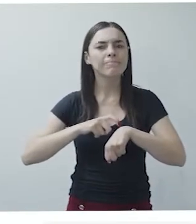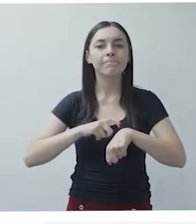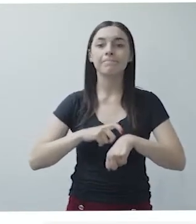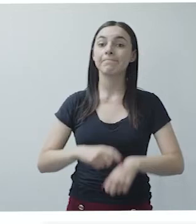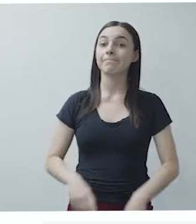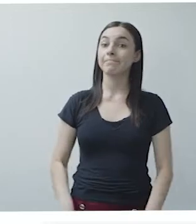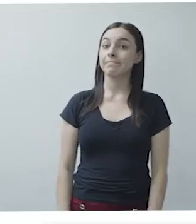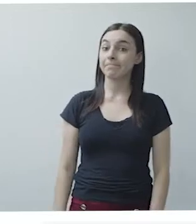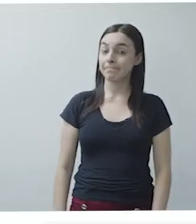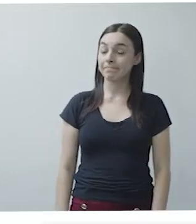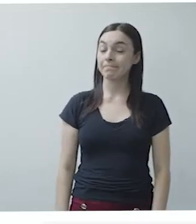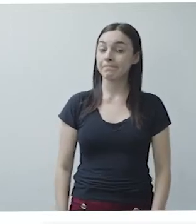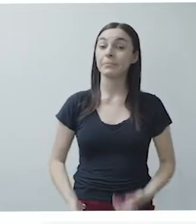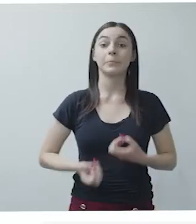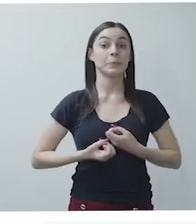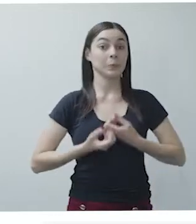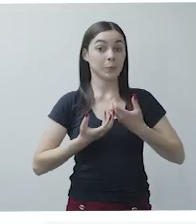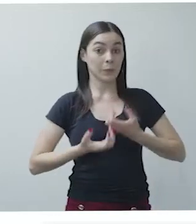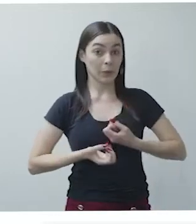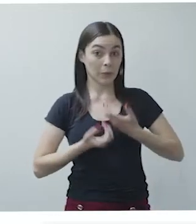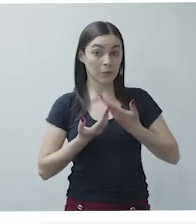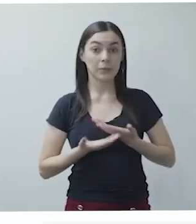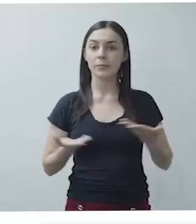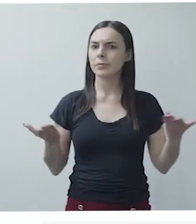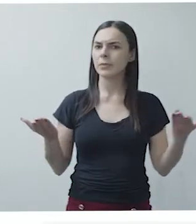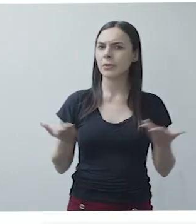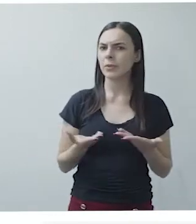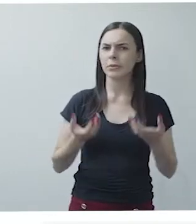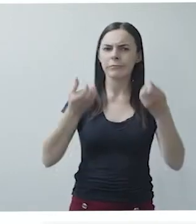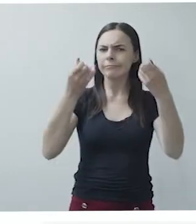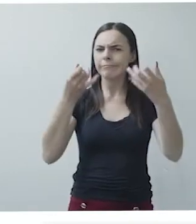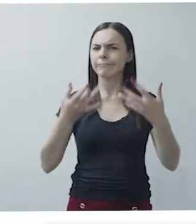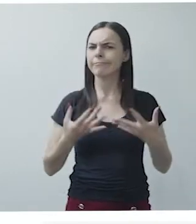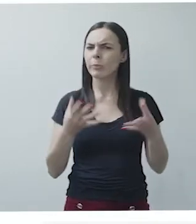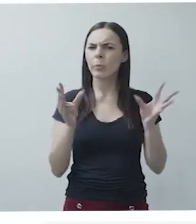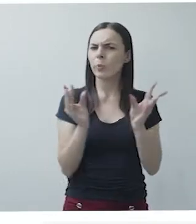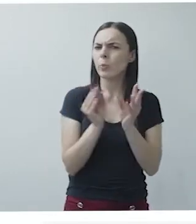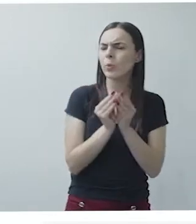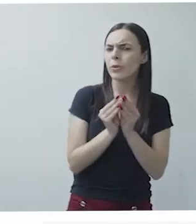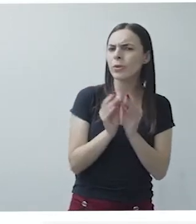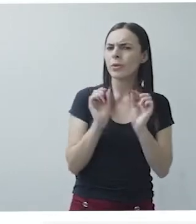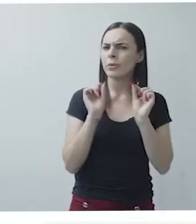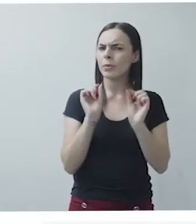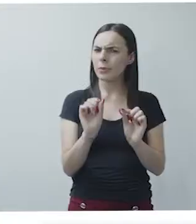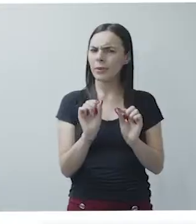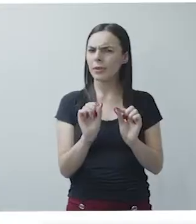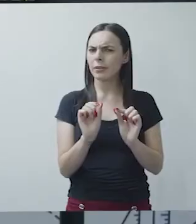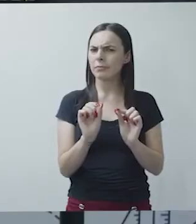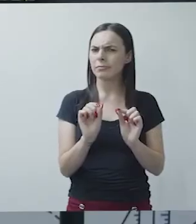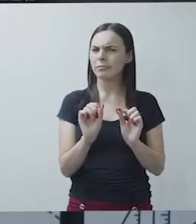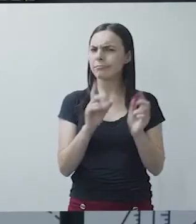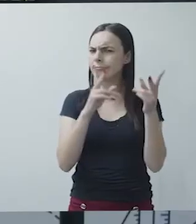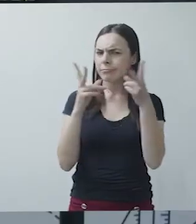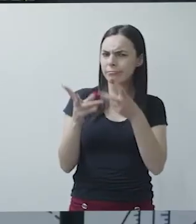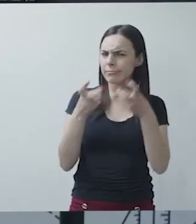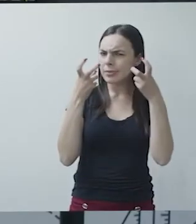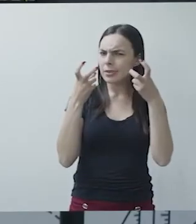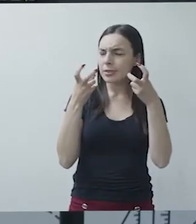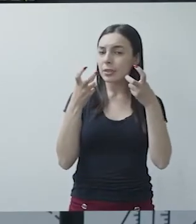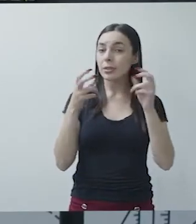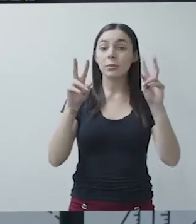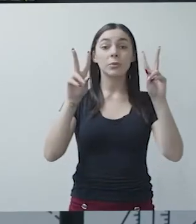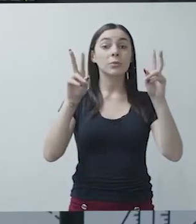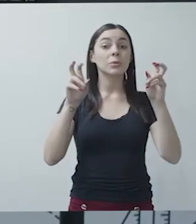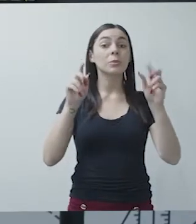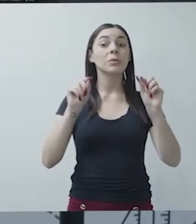lá, no nosso poema de hoje, ele fala sobre o quê? Vocês perceberam? Sobre o que fala esse nosso poema?